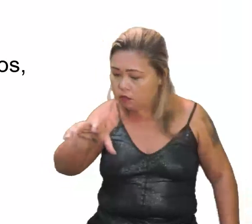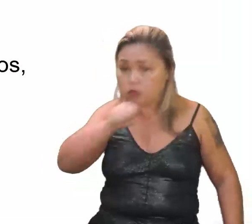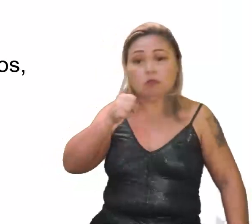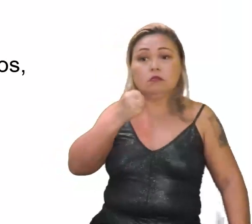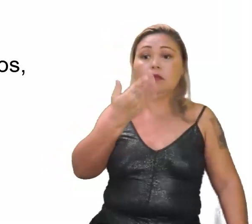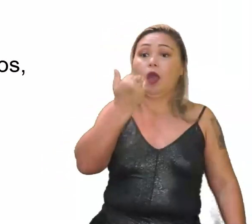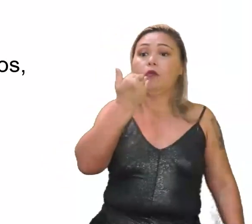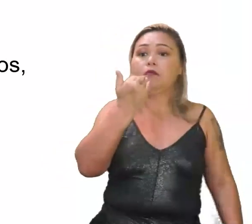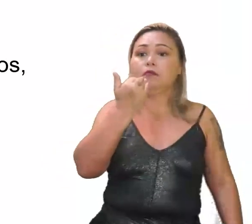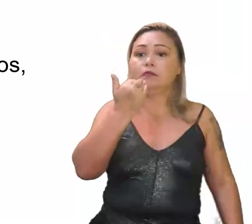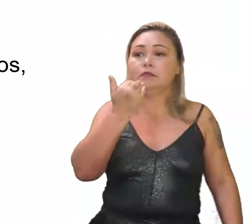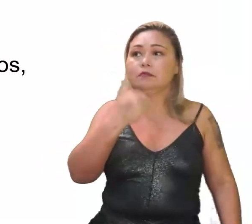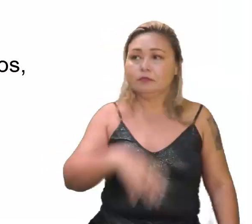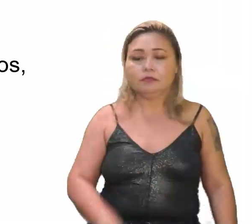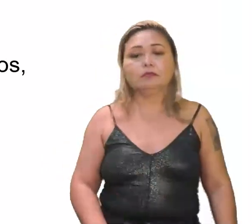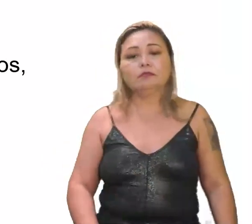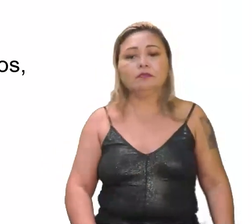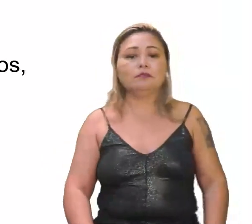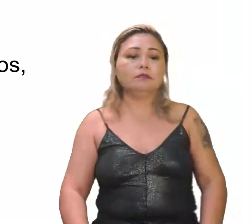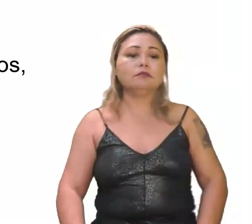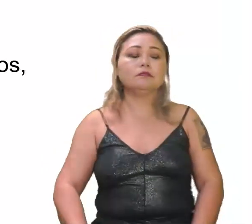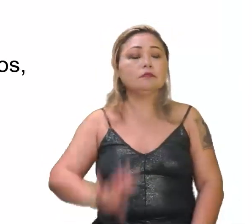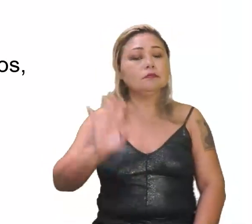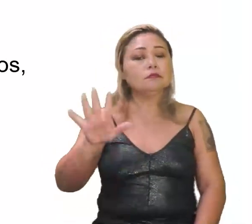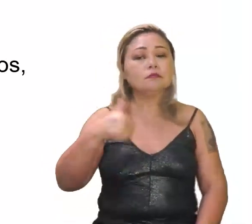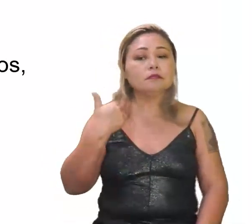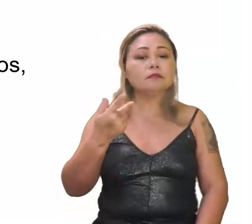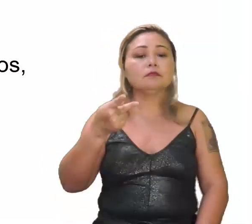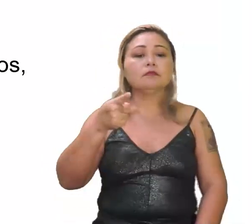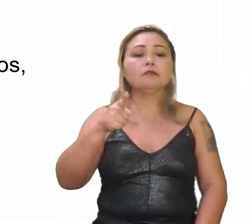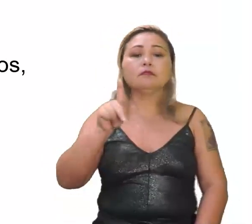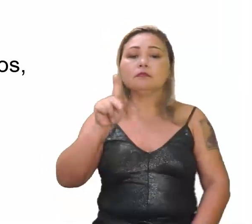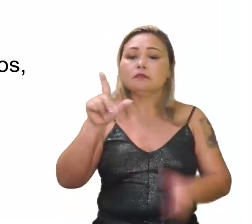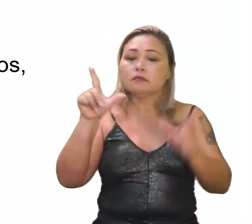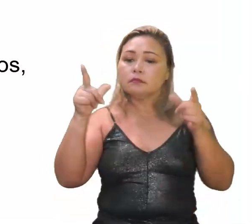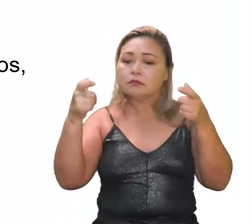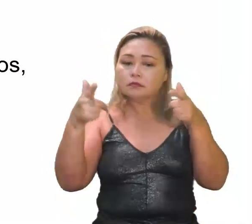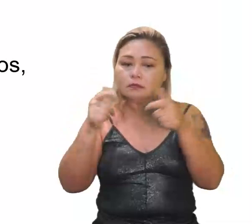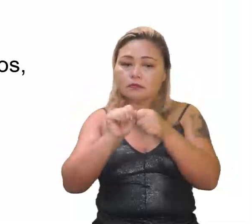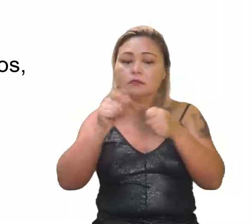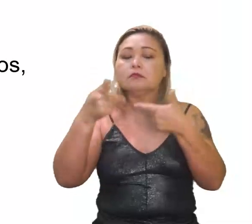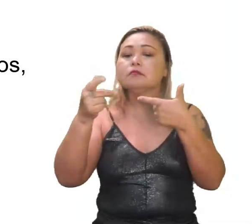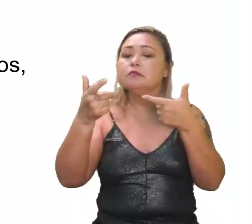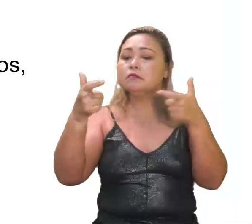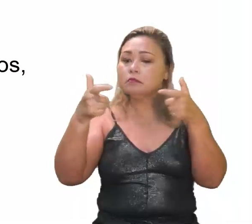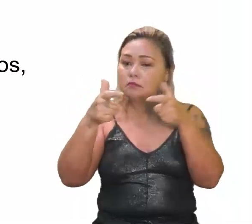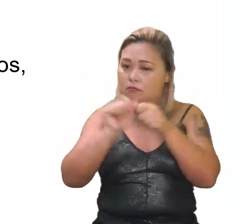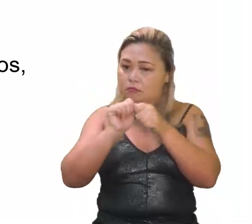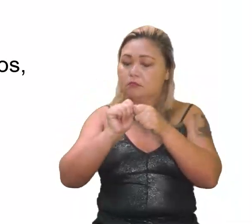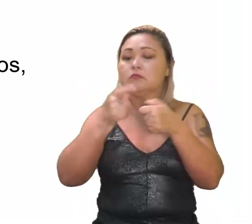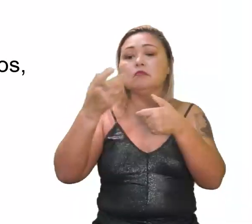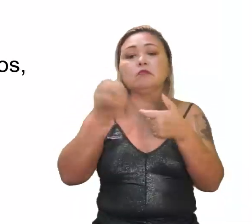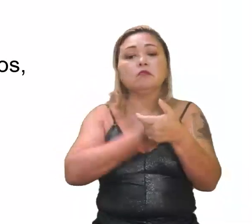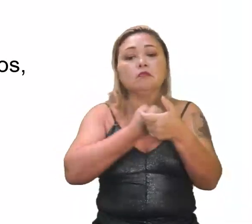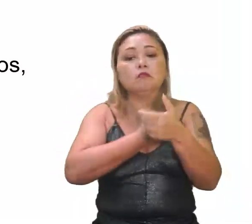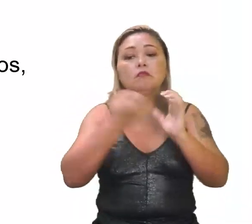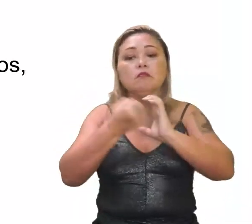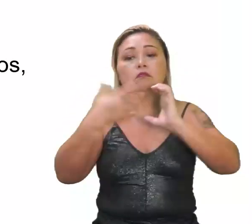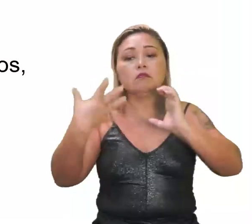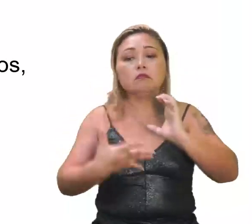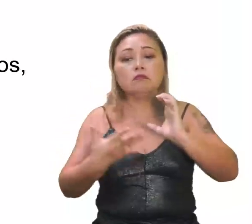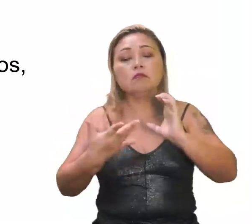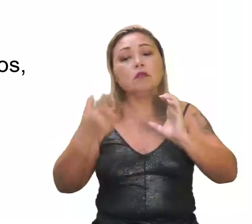Aí ele foi lá e predou. Predação diminui o número de populações. Diminui o número de população, aquela